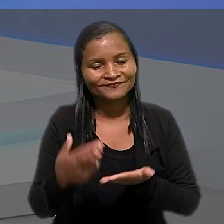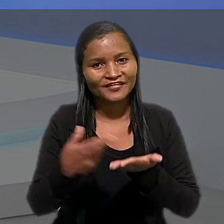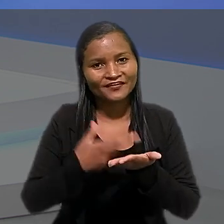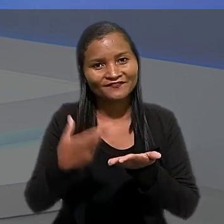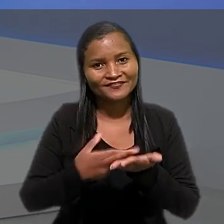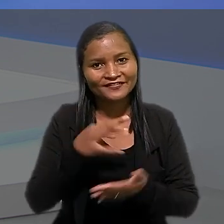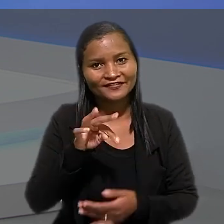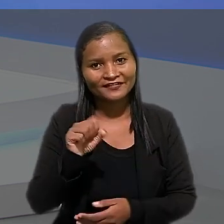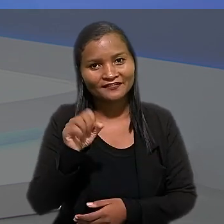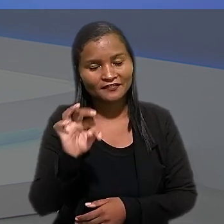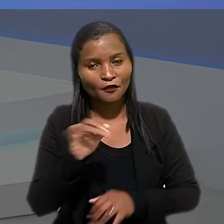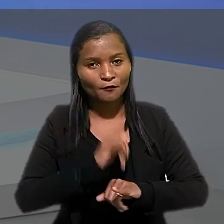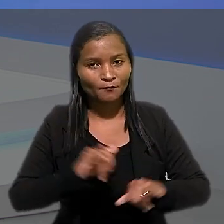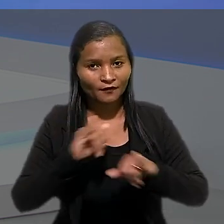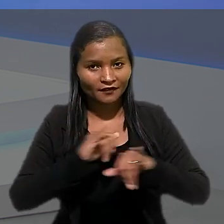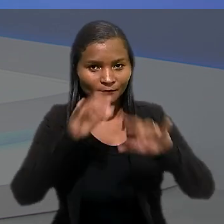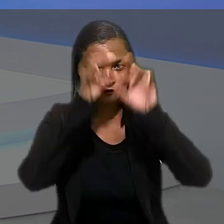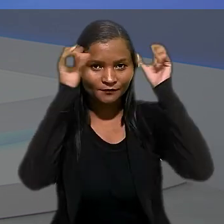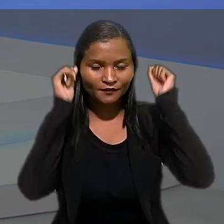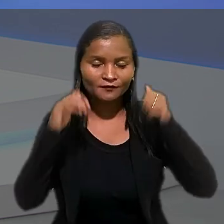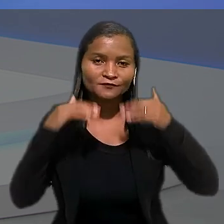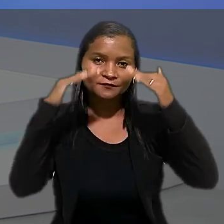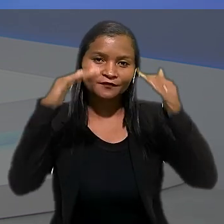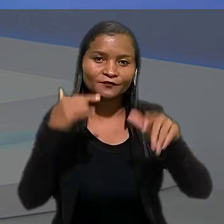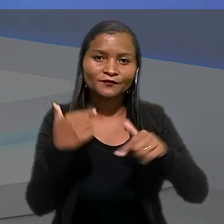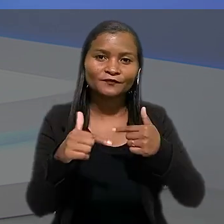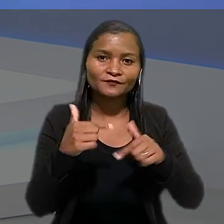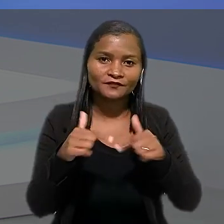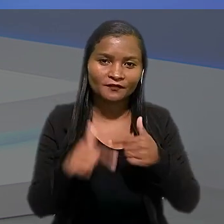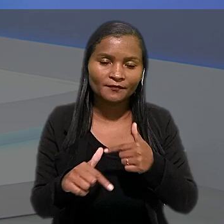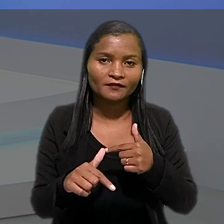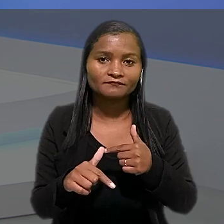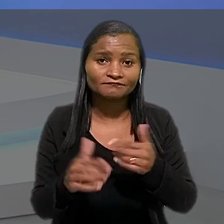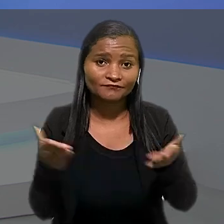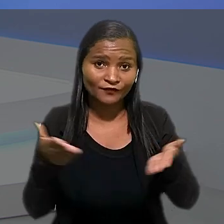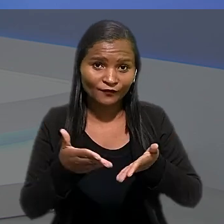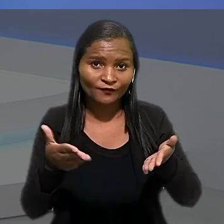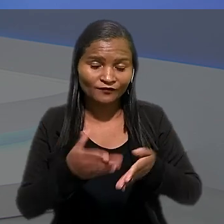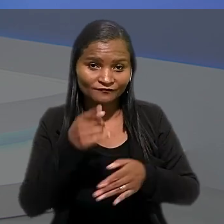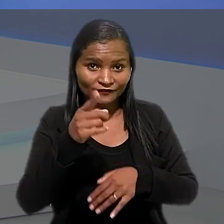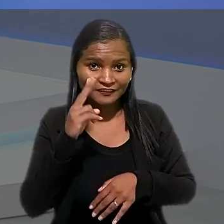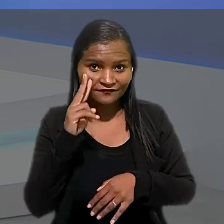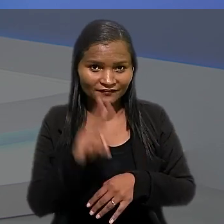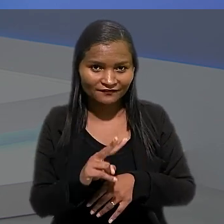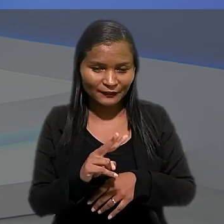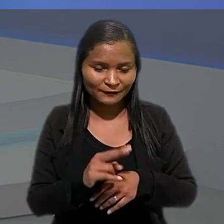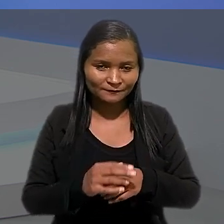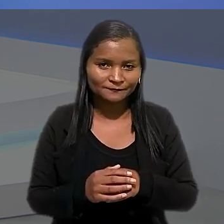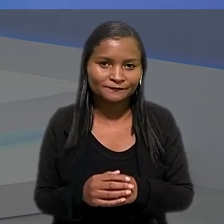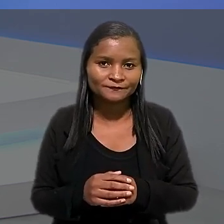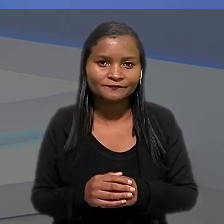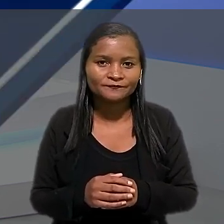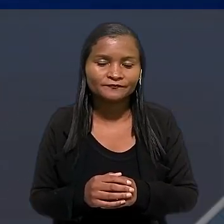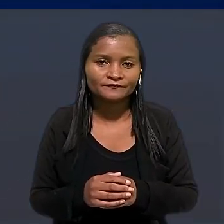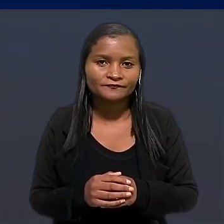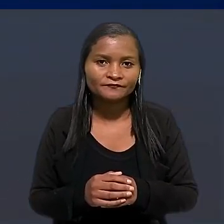Olá, está começando o Revista TST, o programa do Tribunal Superior do Trabalho. E na edição de hoje você vai ver.